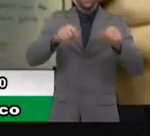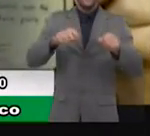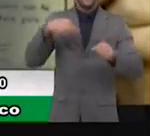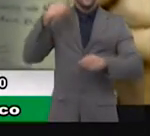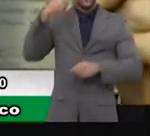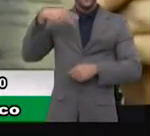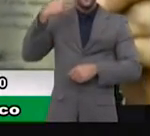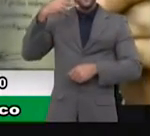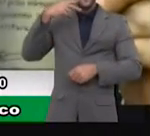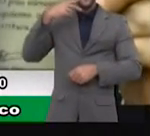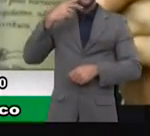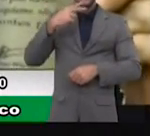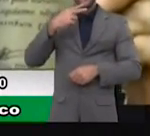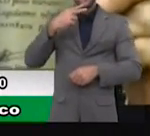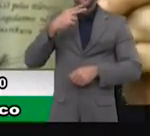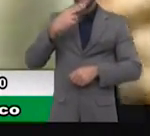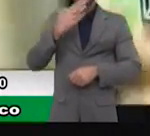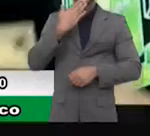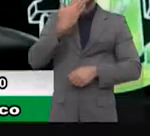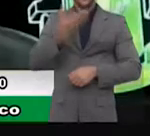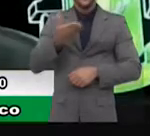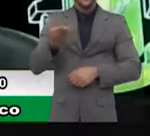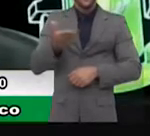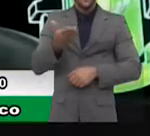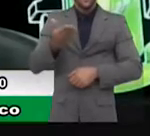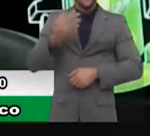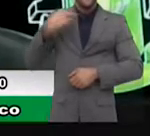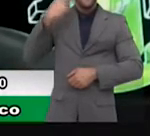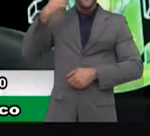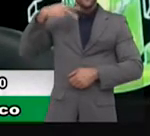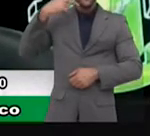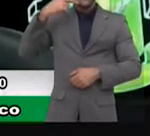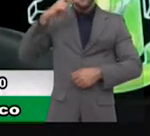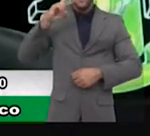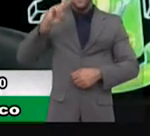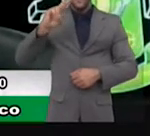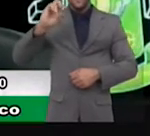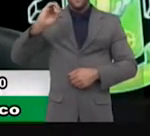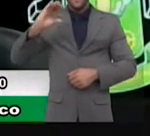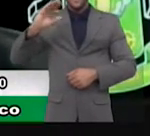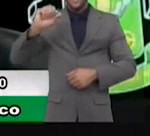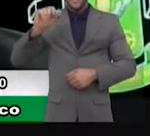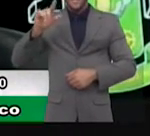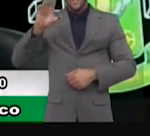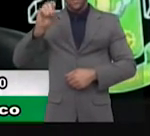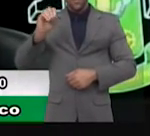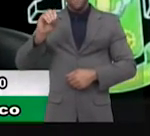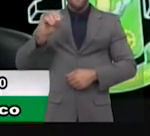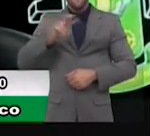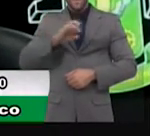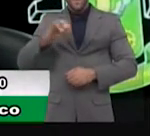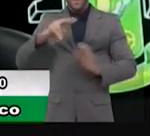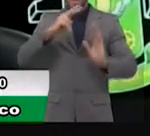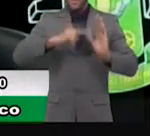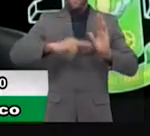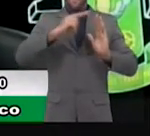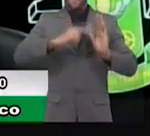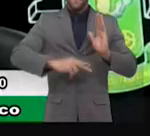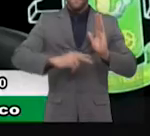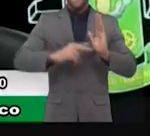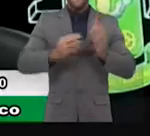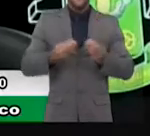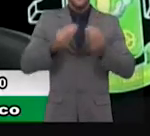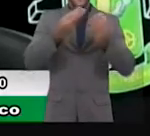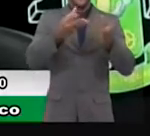para o vereador Ricardo Silva ler essa placa que nós vamos entregar para todos os vereadores.